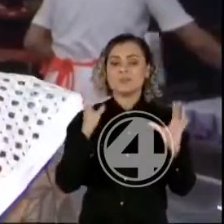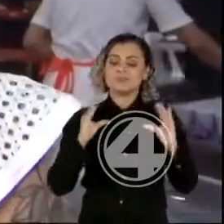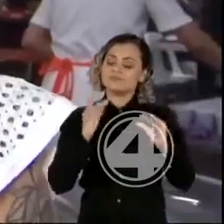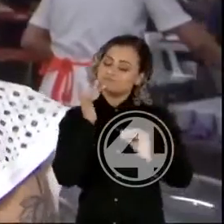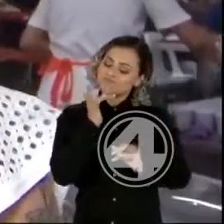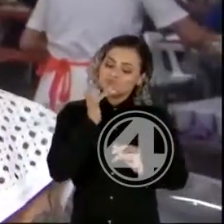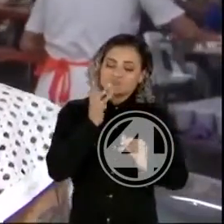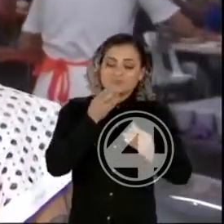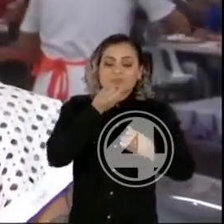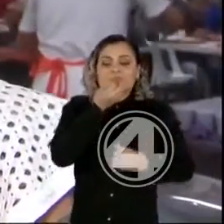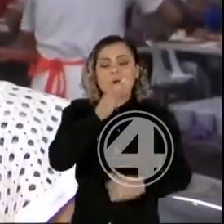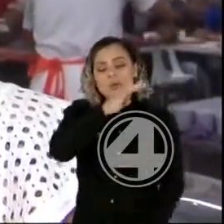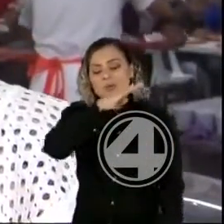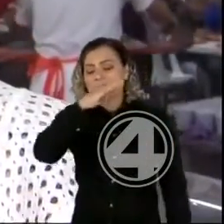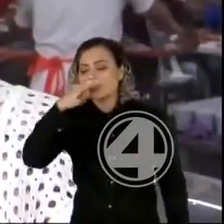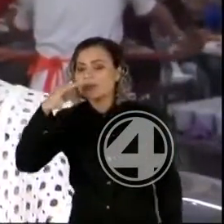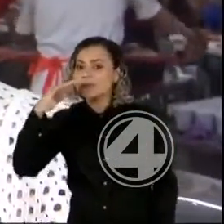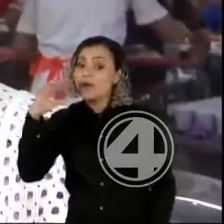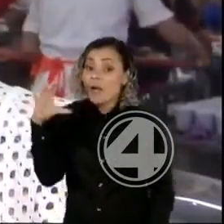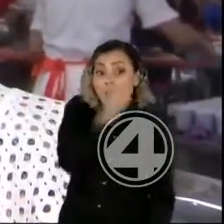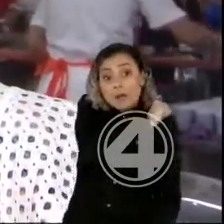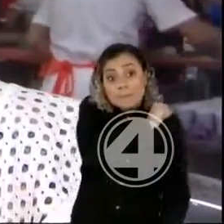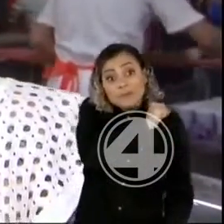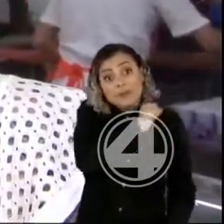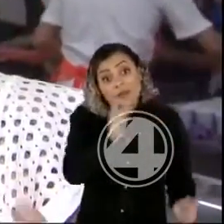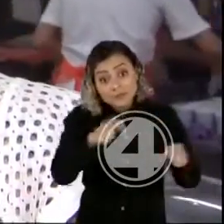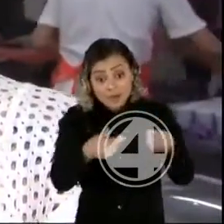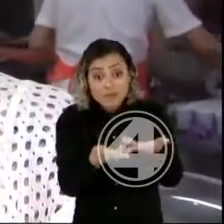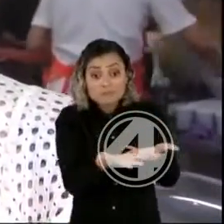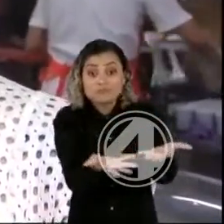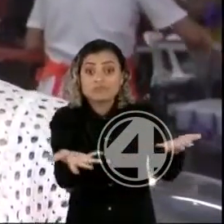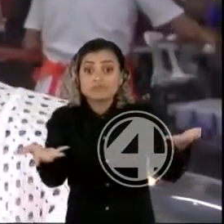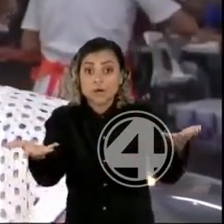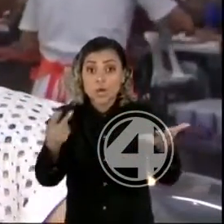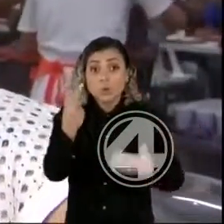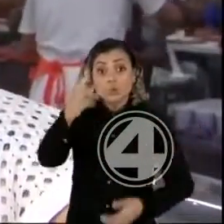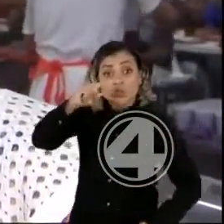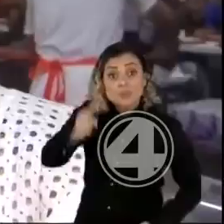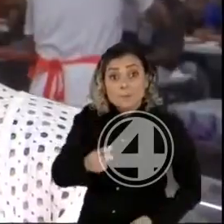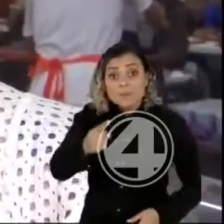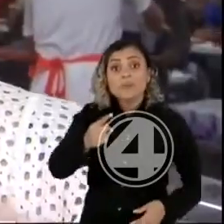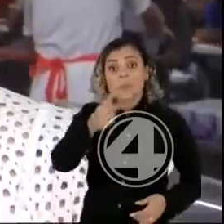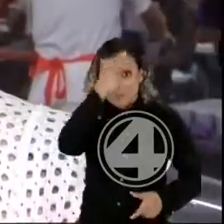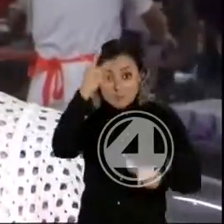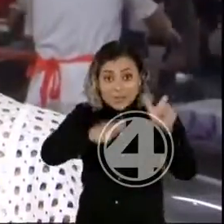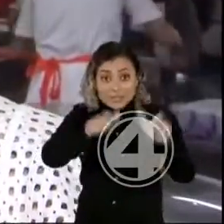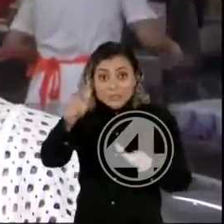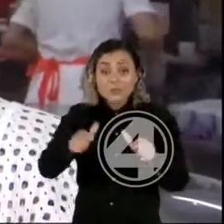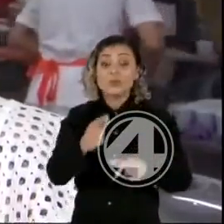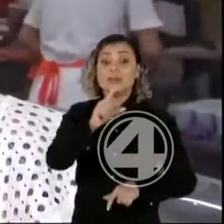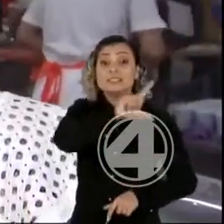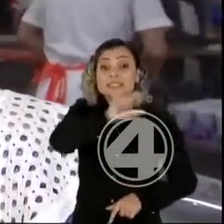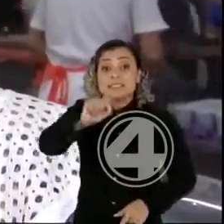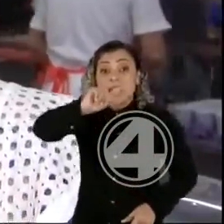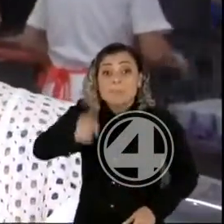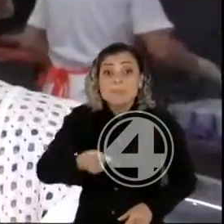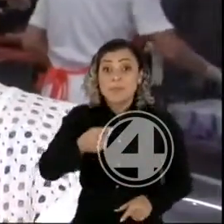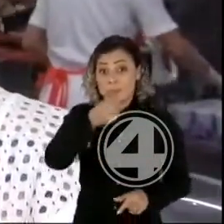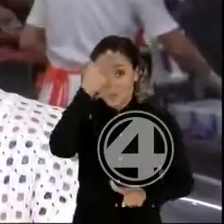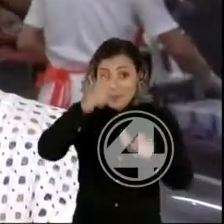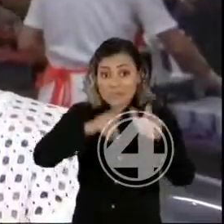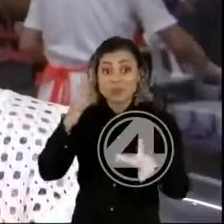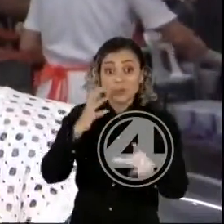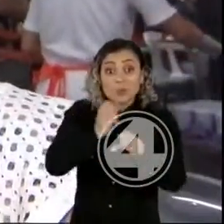confortável e que tivesse agilidade, né? Porque servir 2.000 pessoas em cada unidade, 100.000 pessoas no total, tinha que